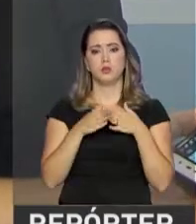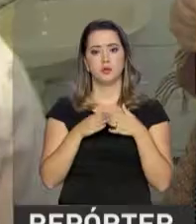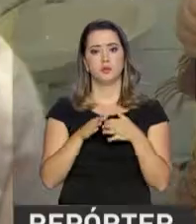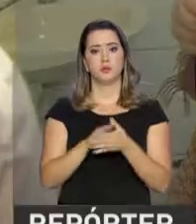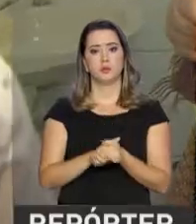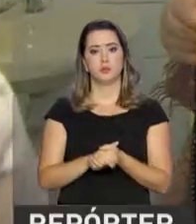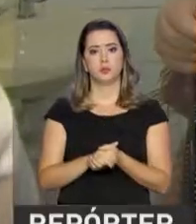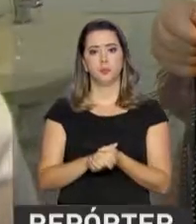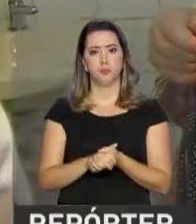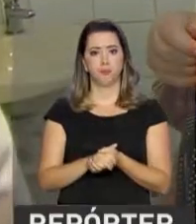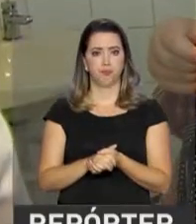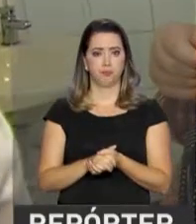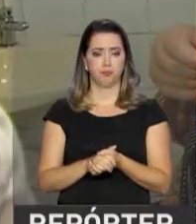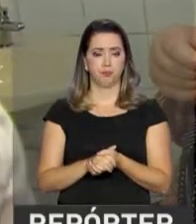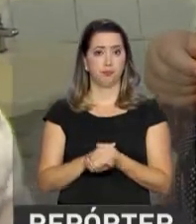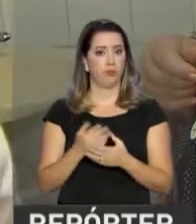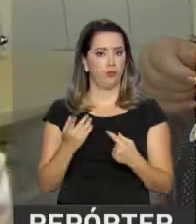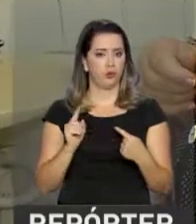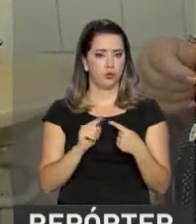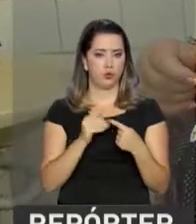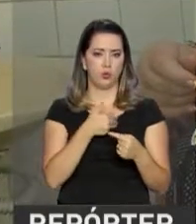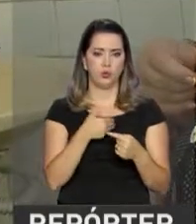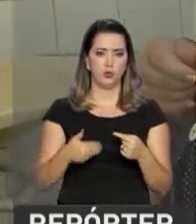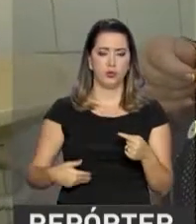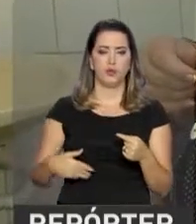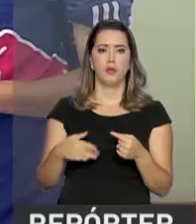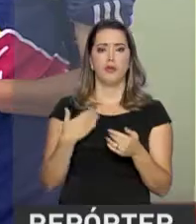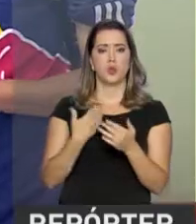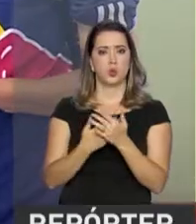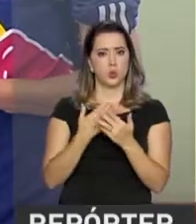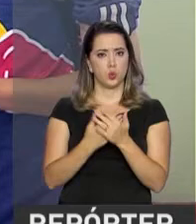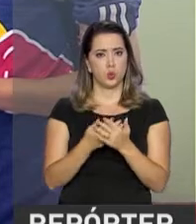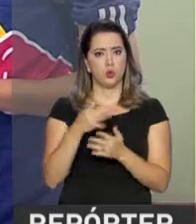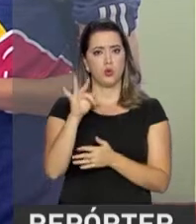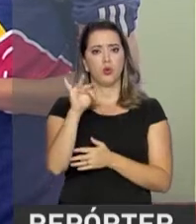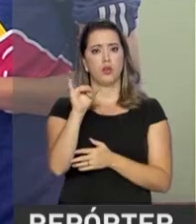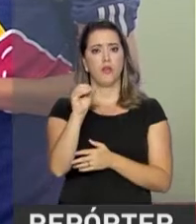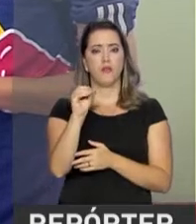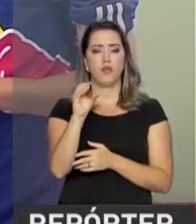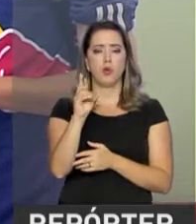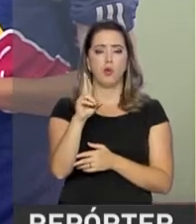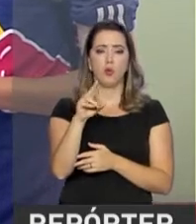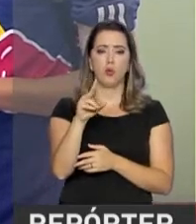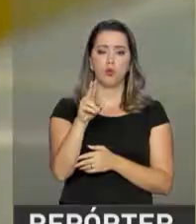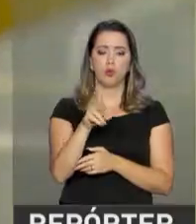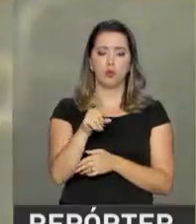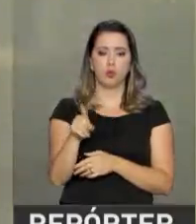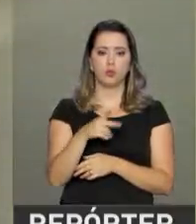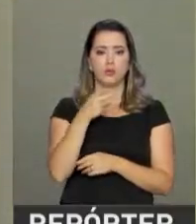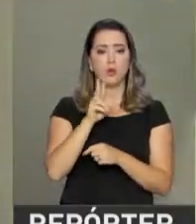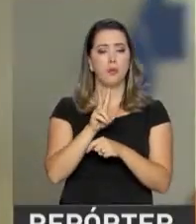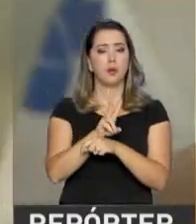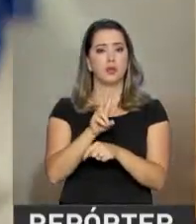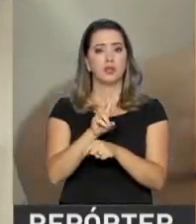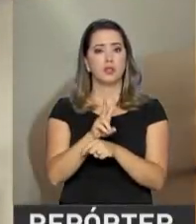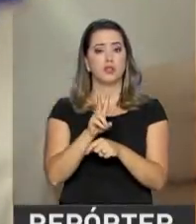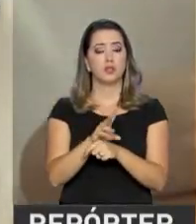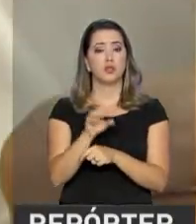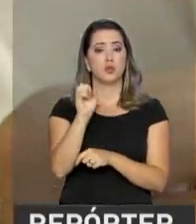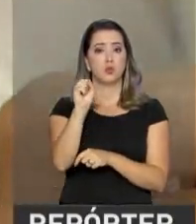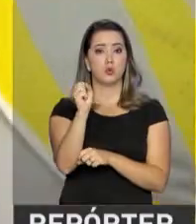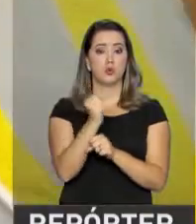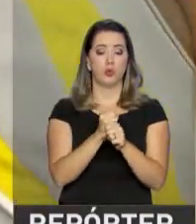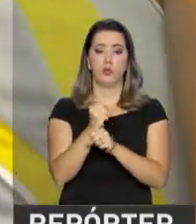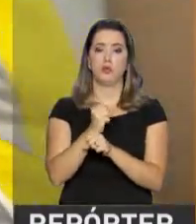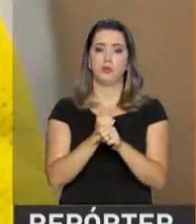vacinal de acordo com governo estudos realizados pela fiocruz garantem que as doses fracionadas protegem a pessoa por oito